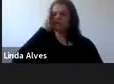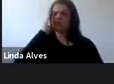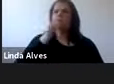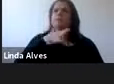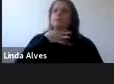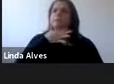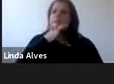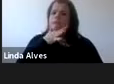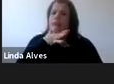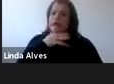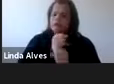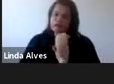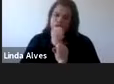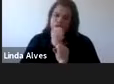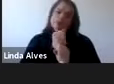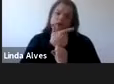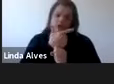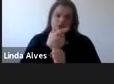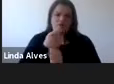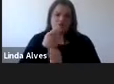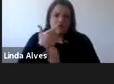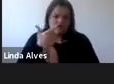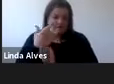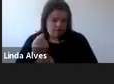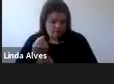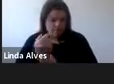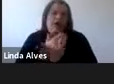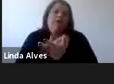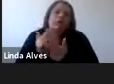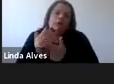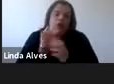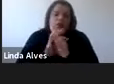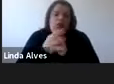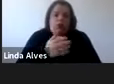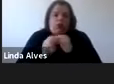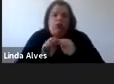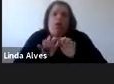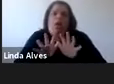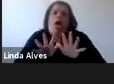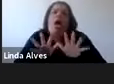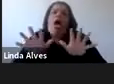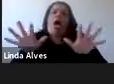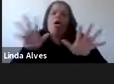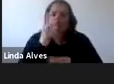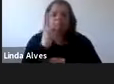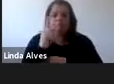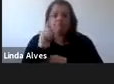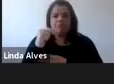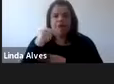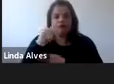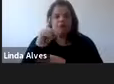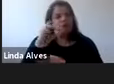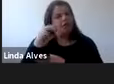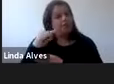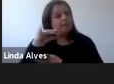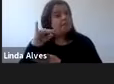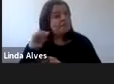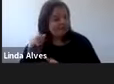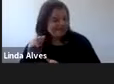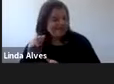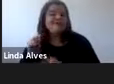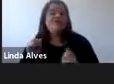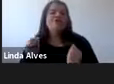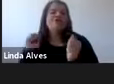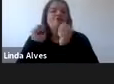desse ano, quando foi decretada a pandemia, essa pandemia ela veio acompanhada de uma crise econômica. Então,